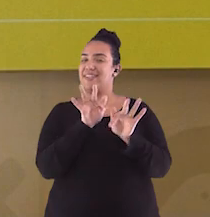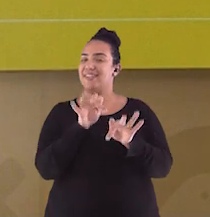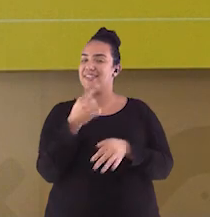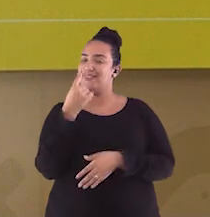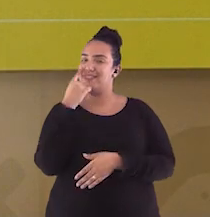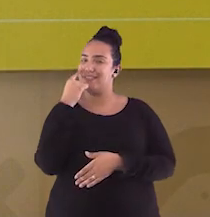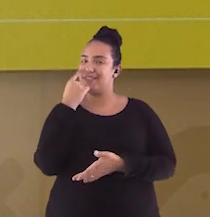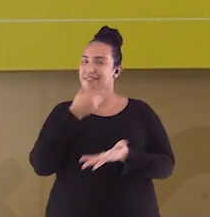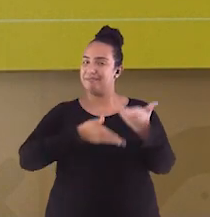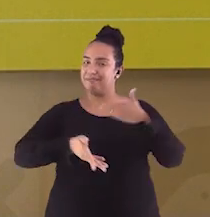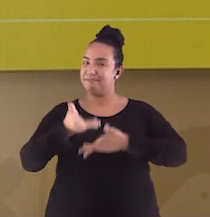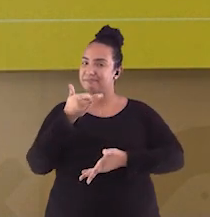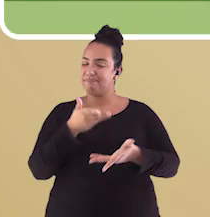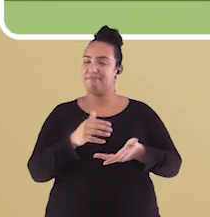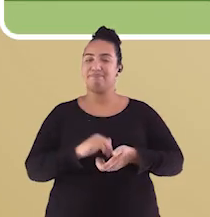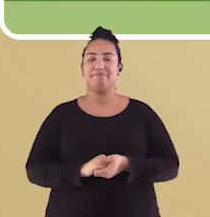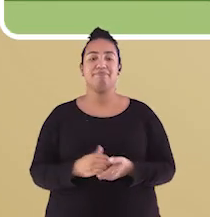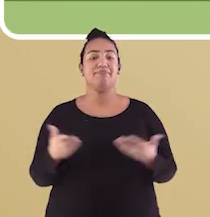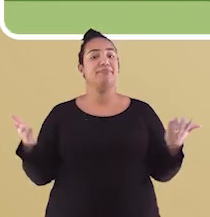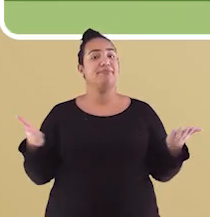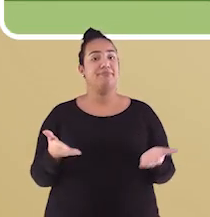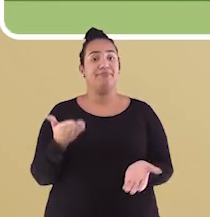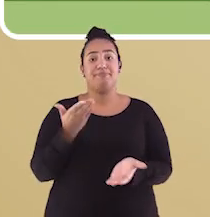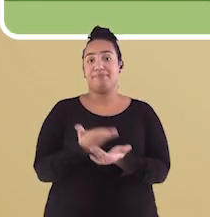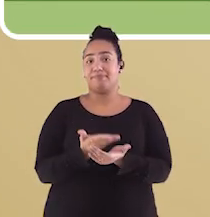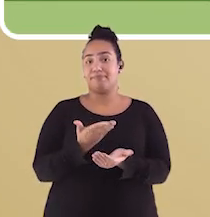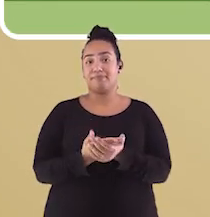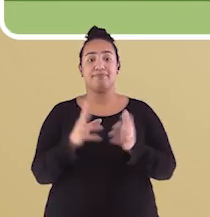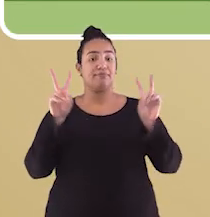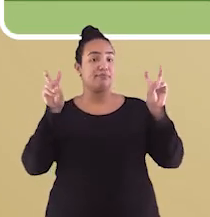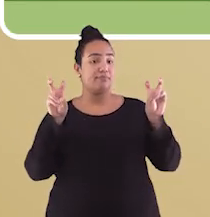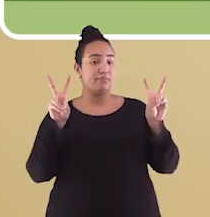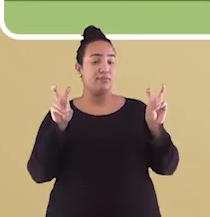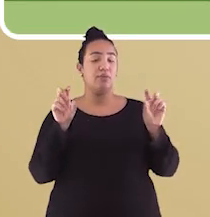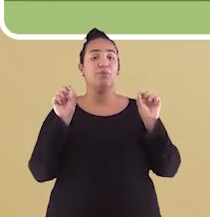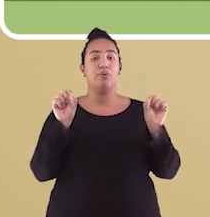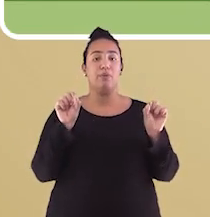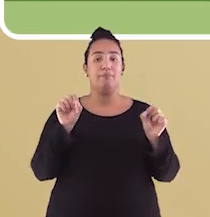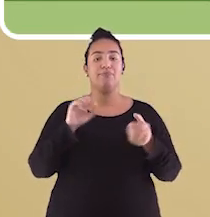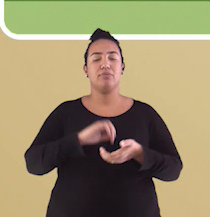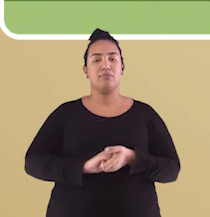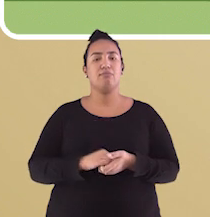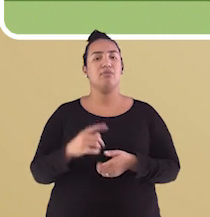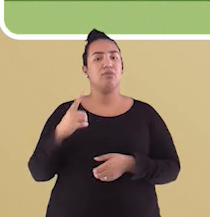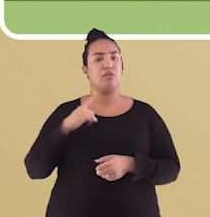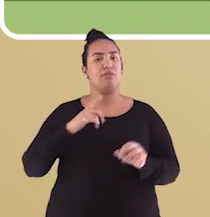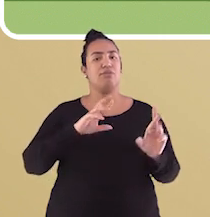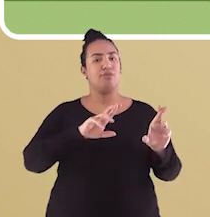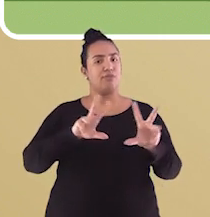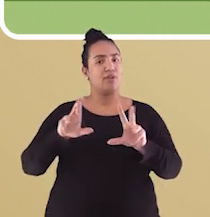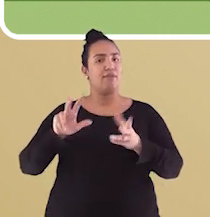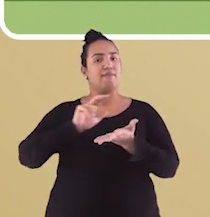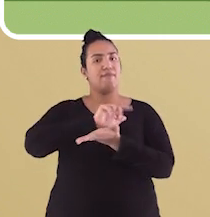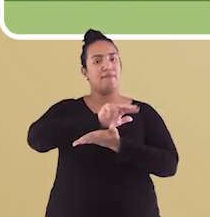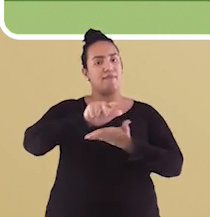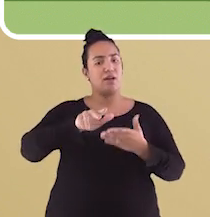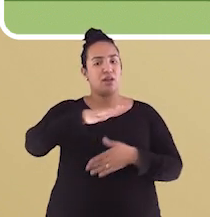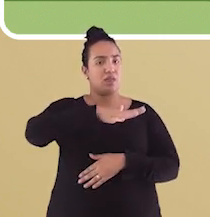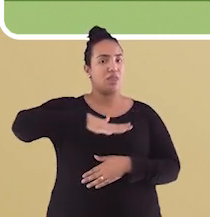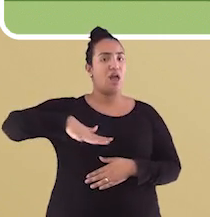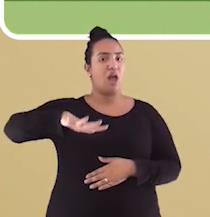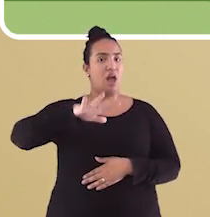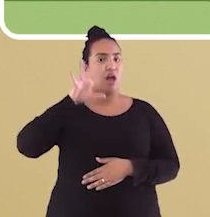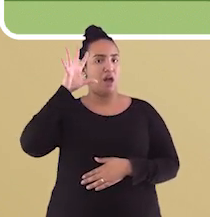de receber uma mensagem sua. Na aula de hoje, falamos sobre as diferenças presentes nos territórios